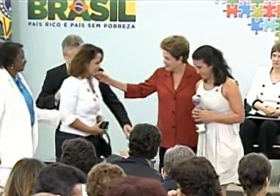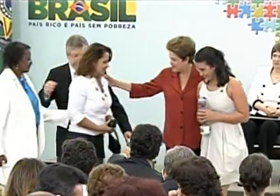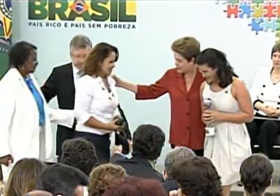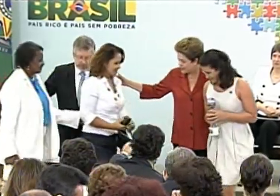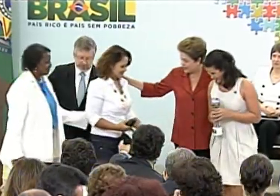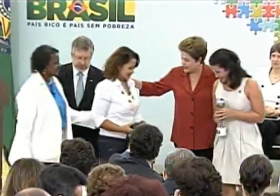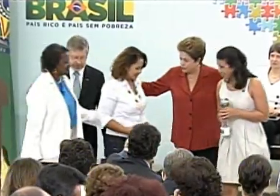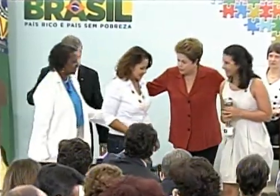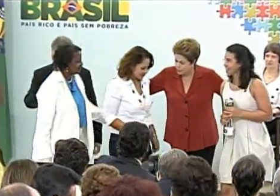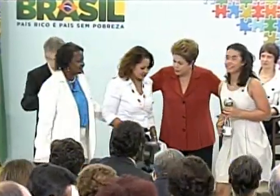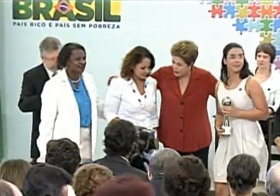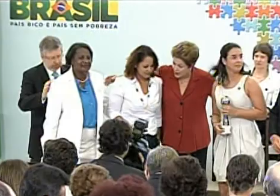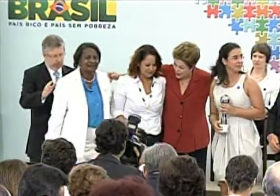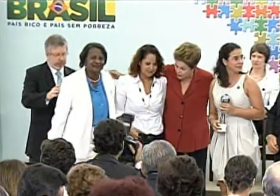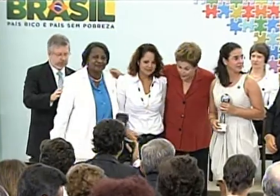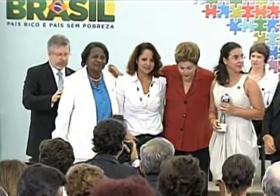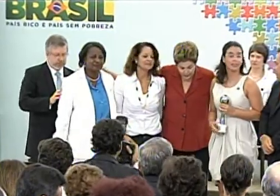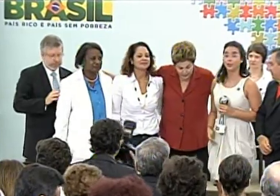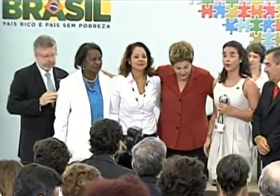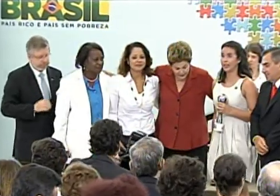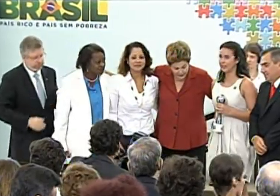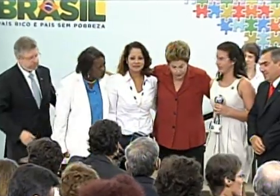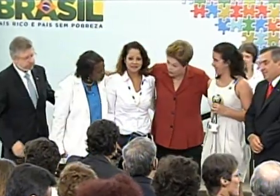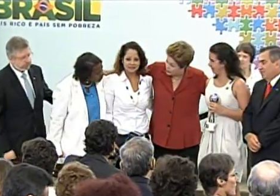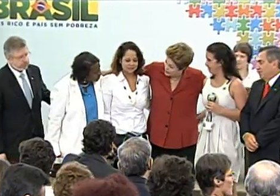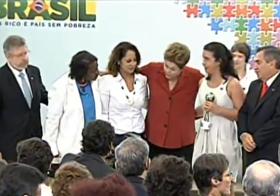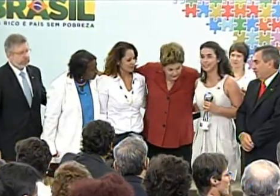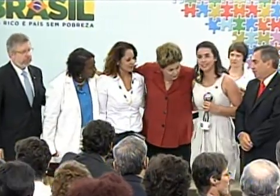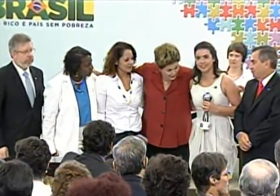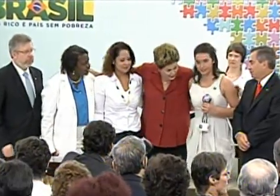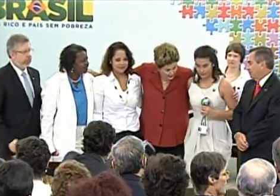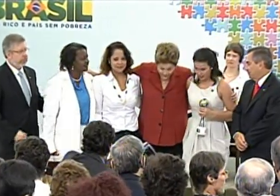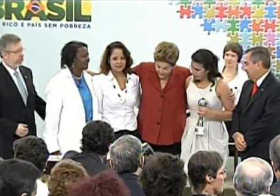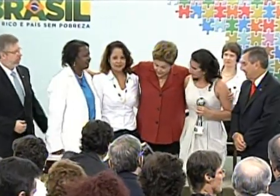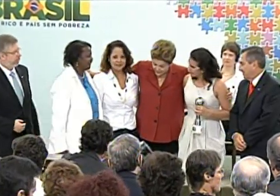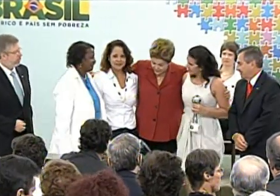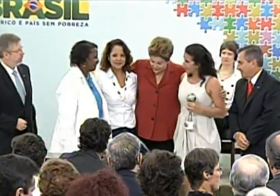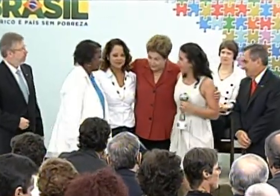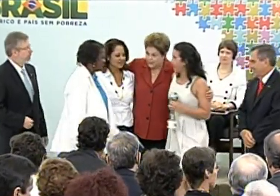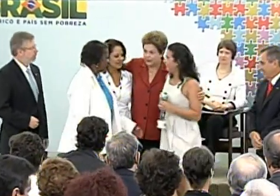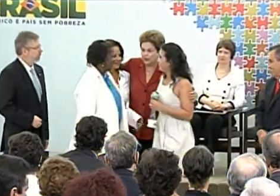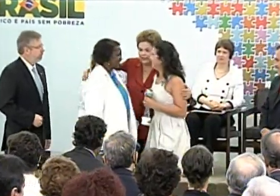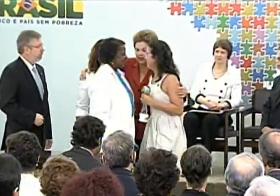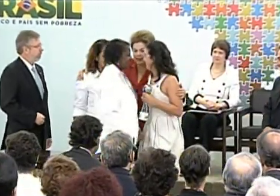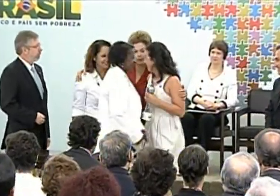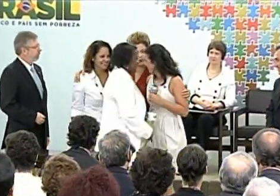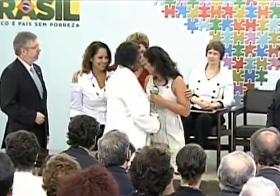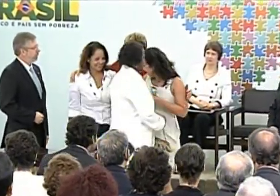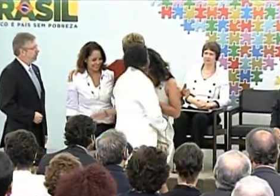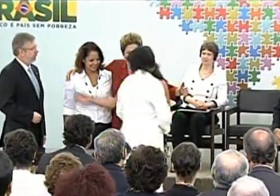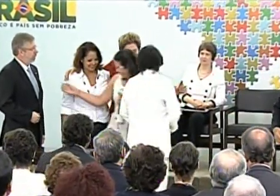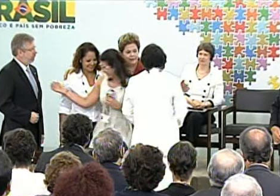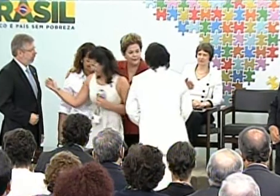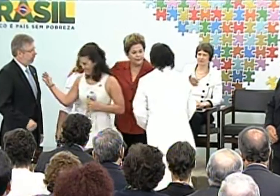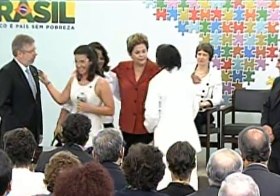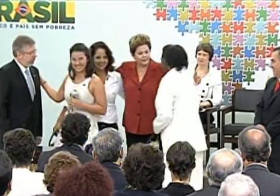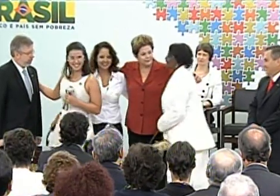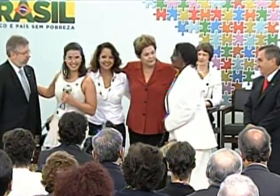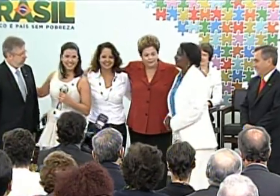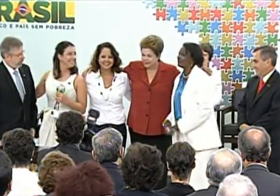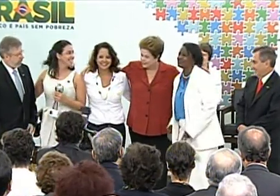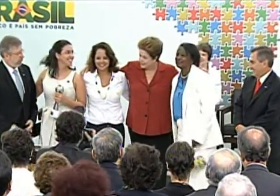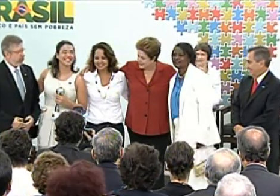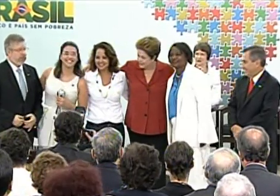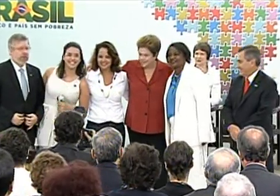desenvolvimento pinode e também do movimento Nacional pela cidadania e solidariedade a